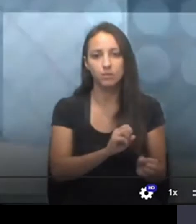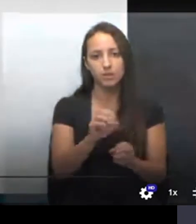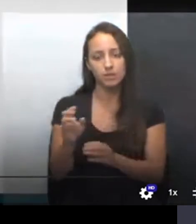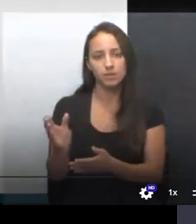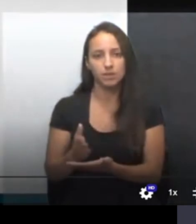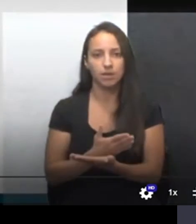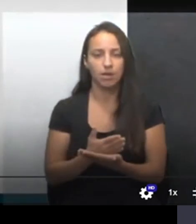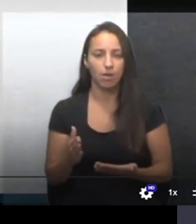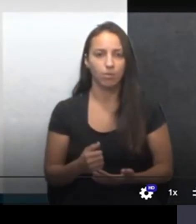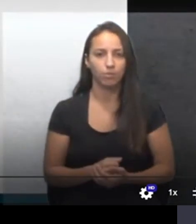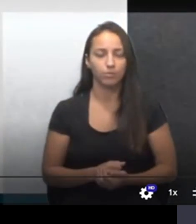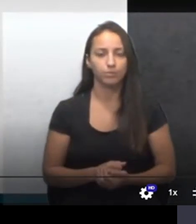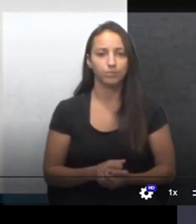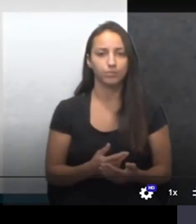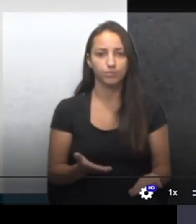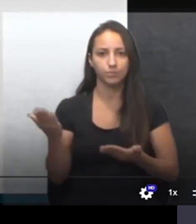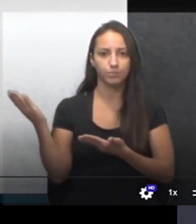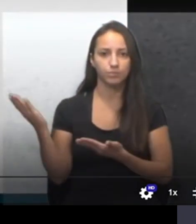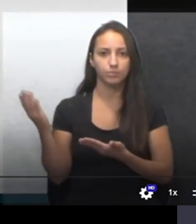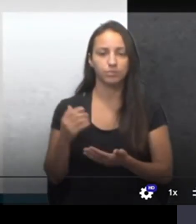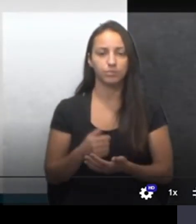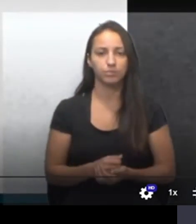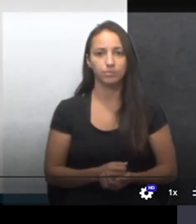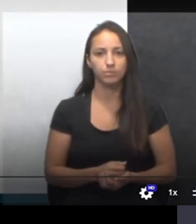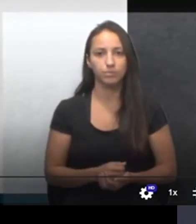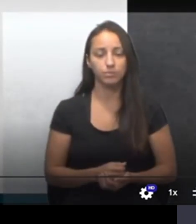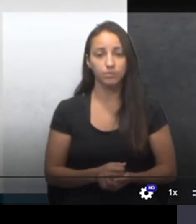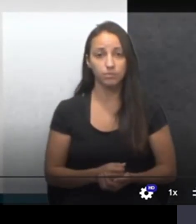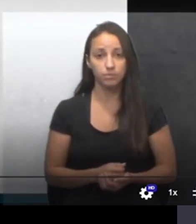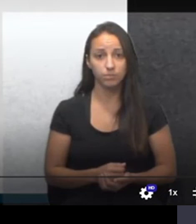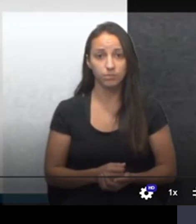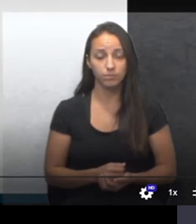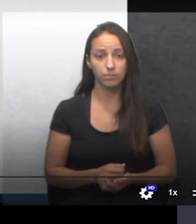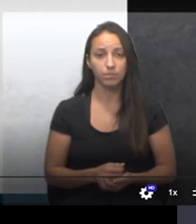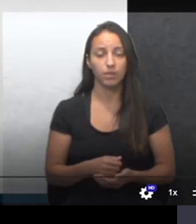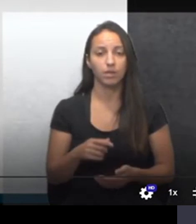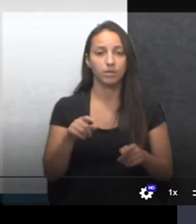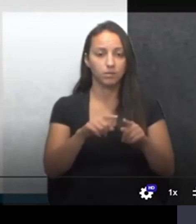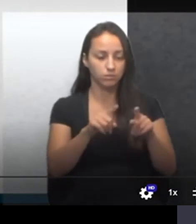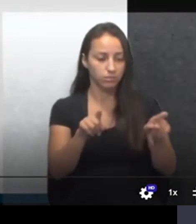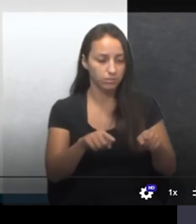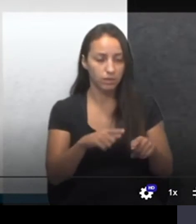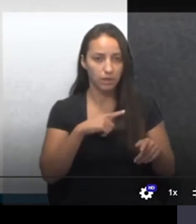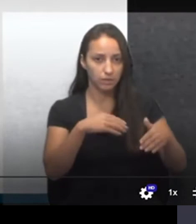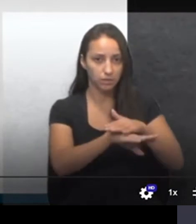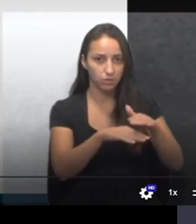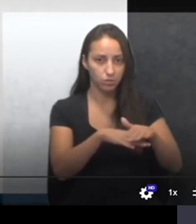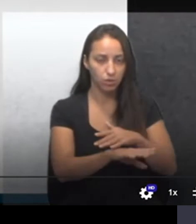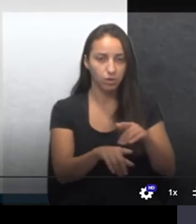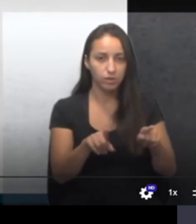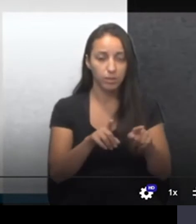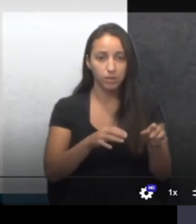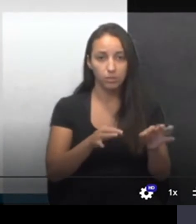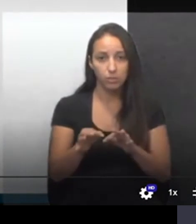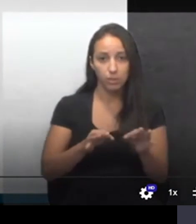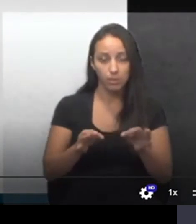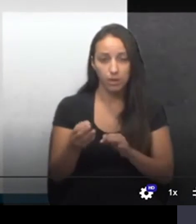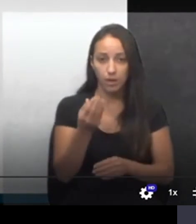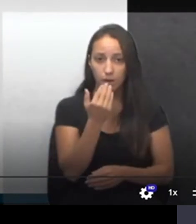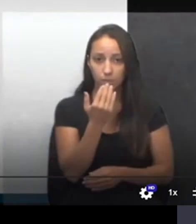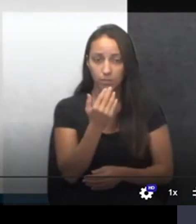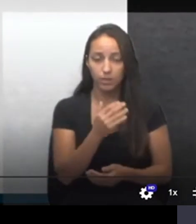Combinado? Voltemos ao 4. Nestes setores, há ambientes de estoque e de preparo de alimentos